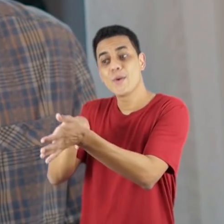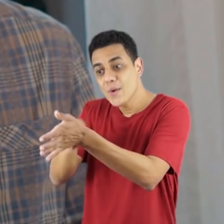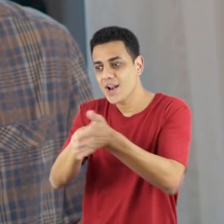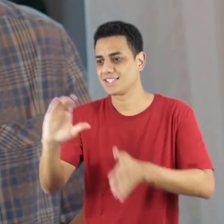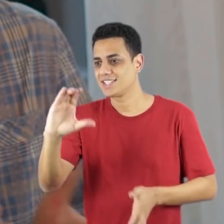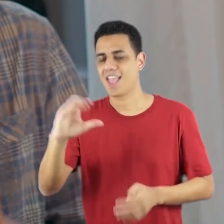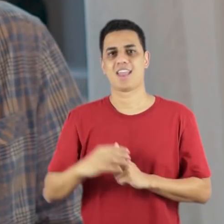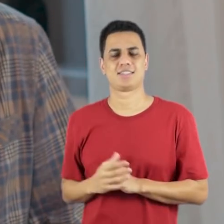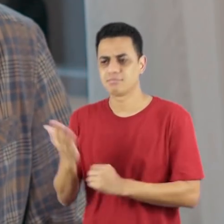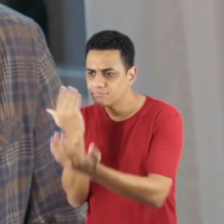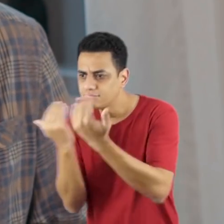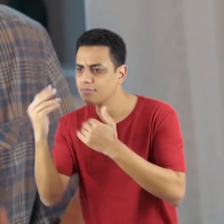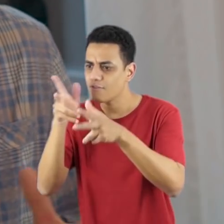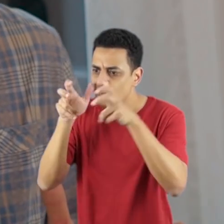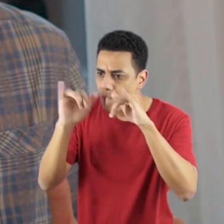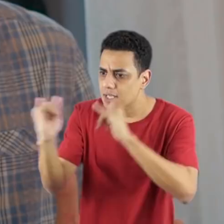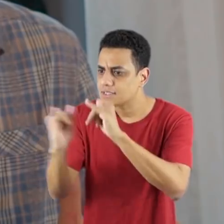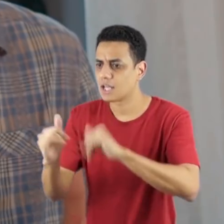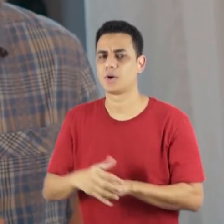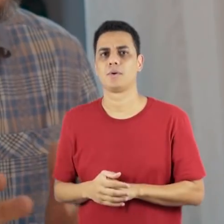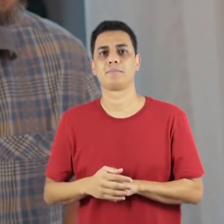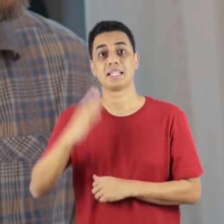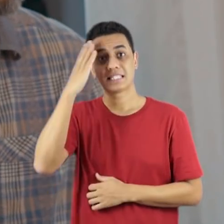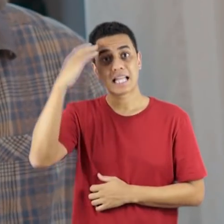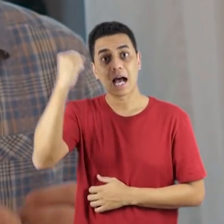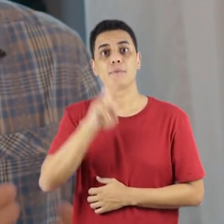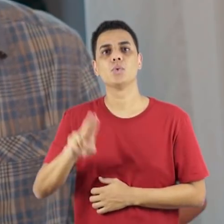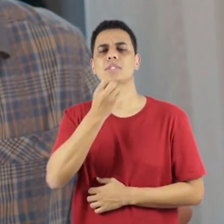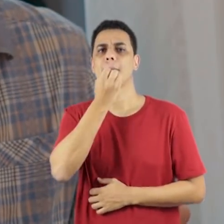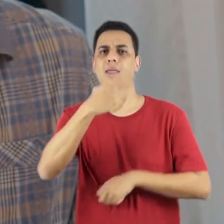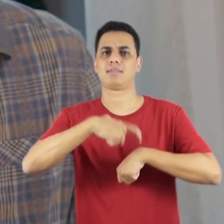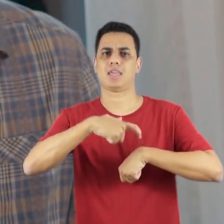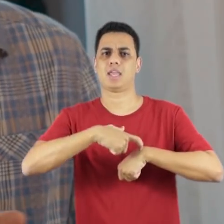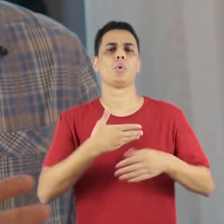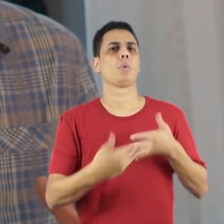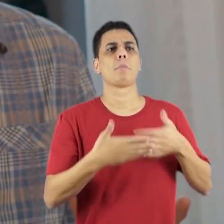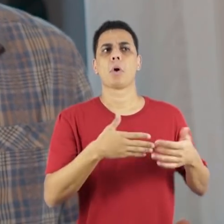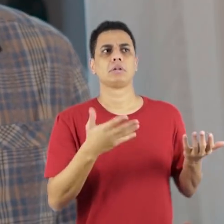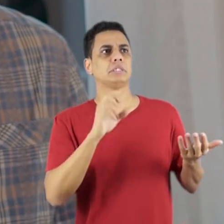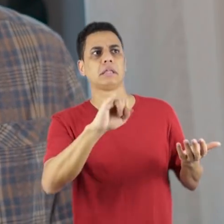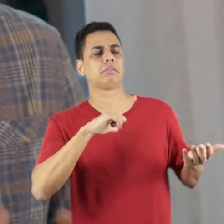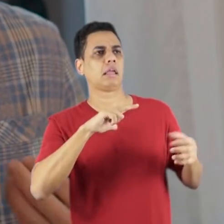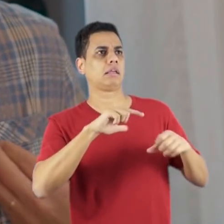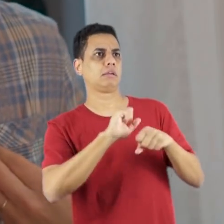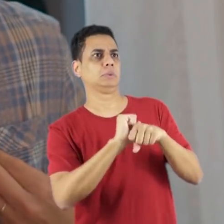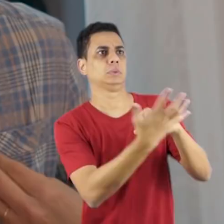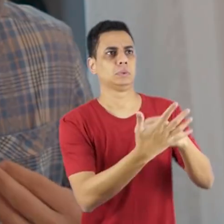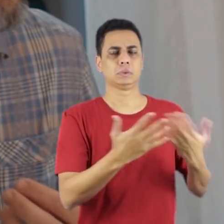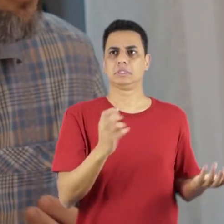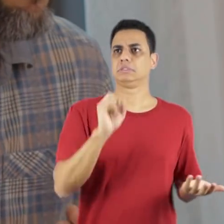o tempo e os momentos. Independente de uma pandemia, uma catástrofe natural ou uma tragédia pessoal, em